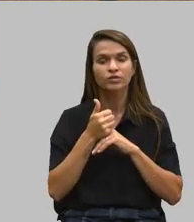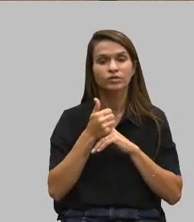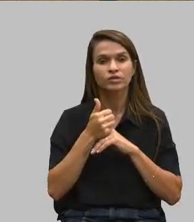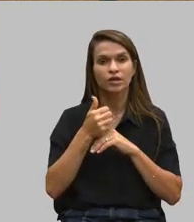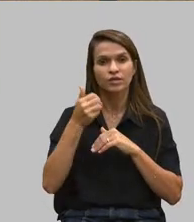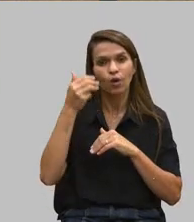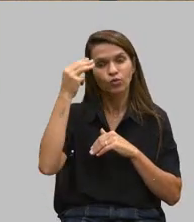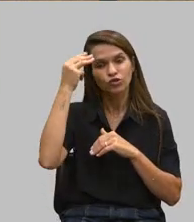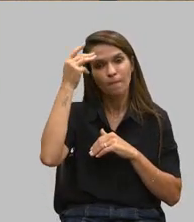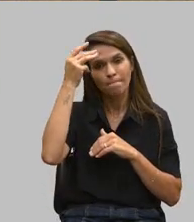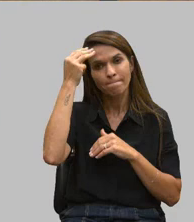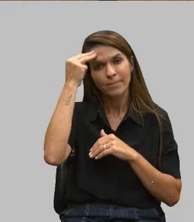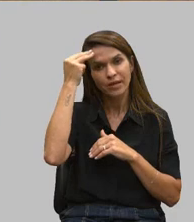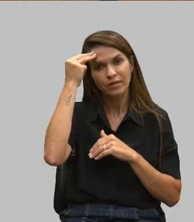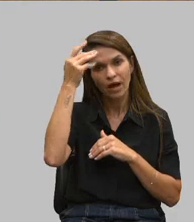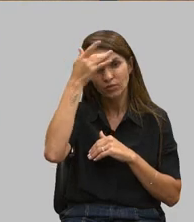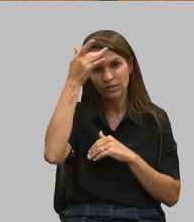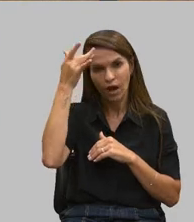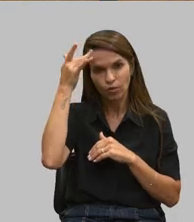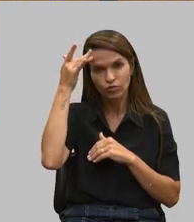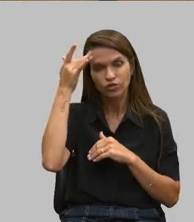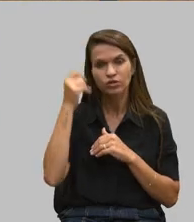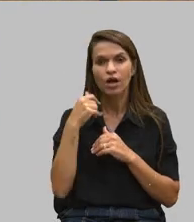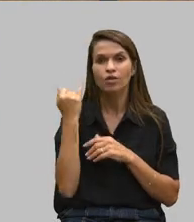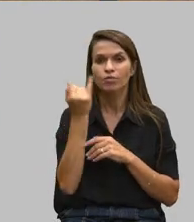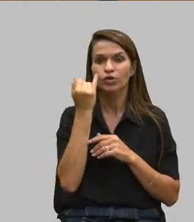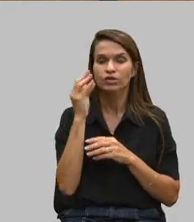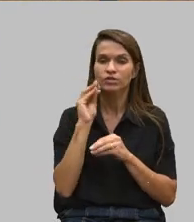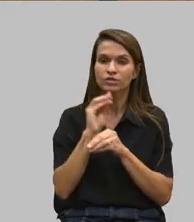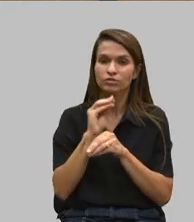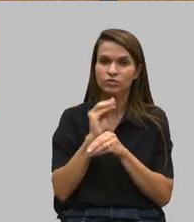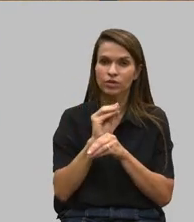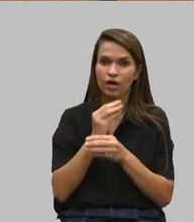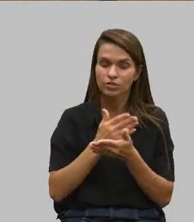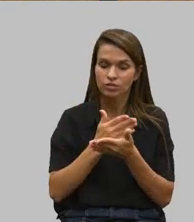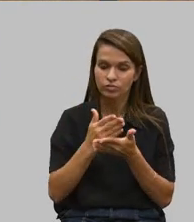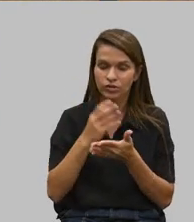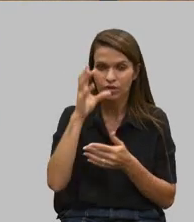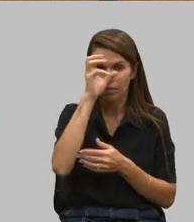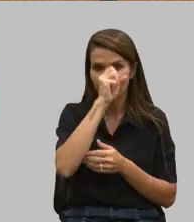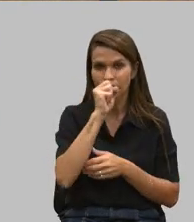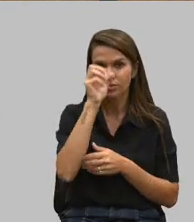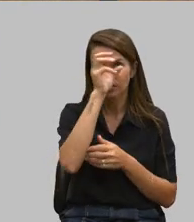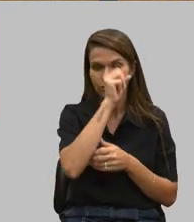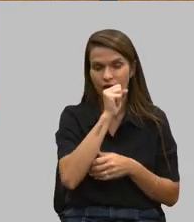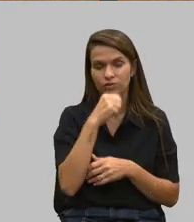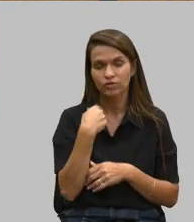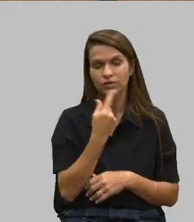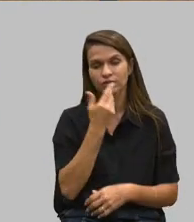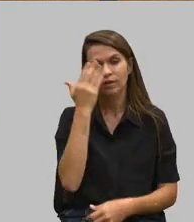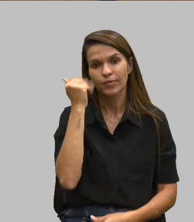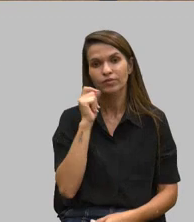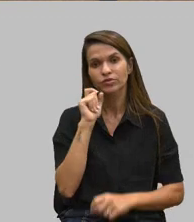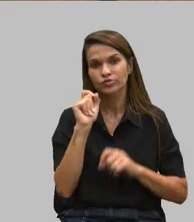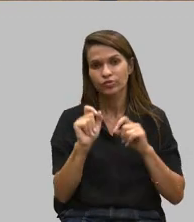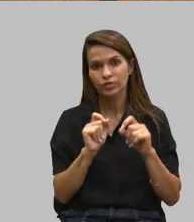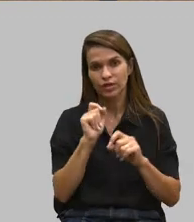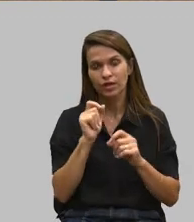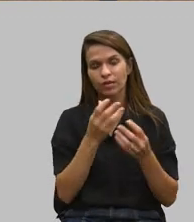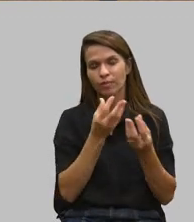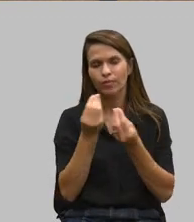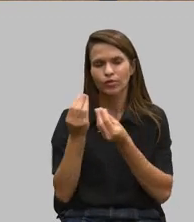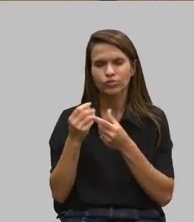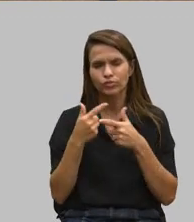penso que é tão importante eh esse cuidado no início do aprendizado né porque a gente sabe que muitos dos